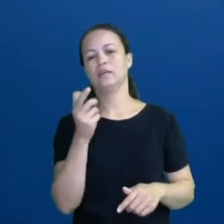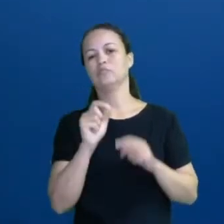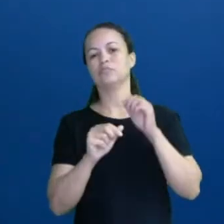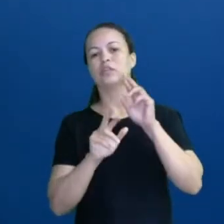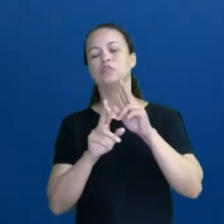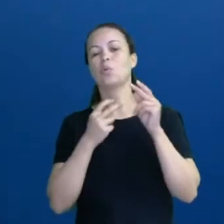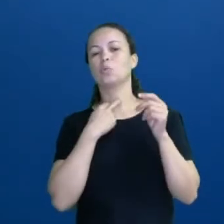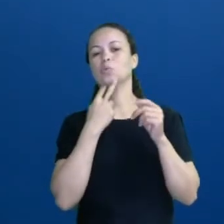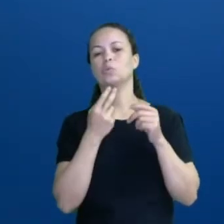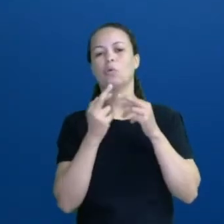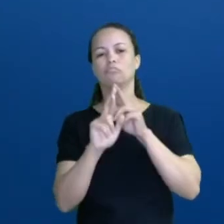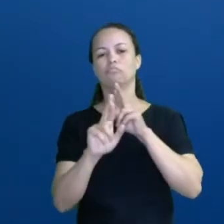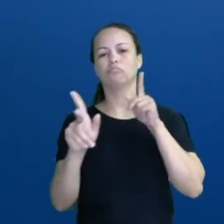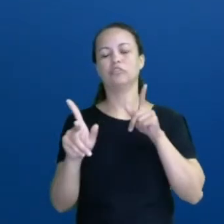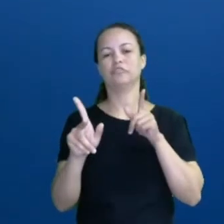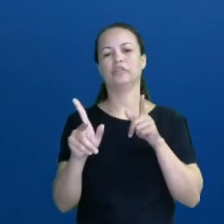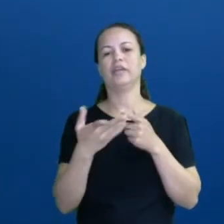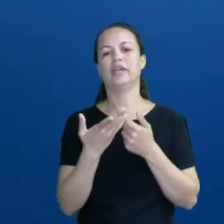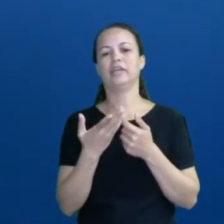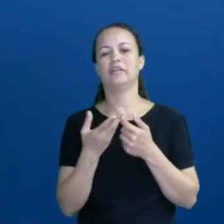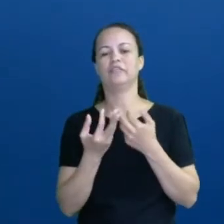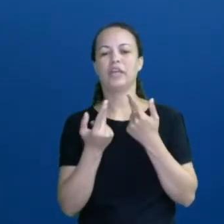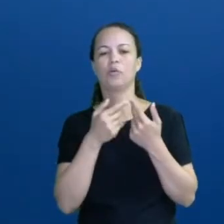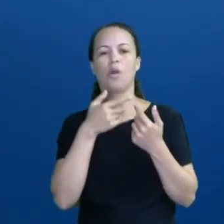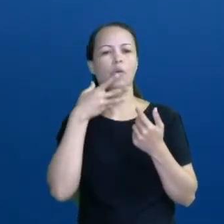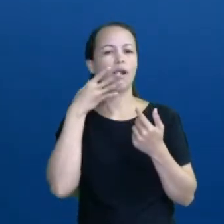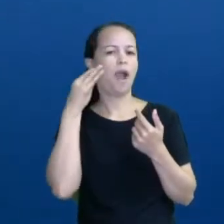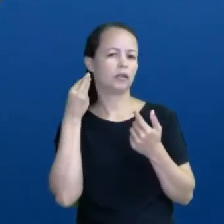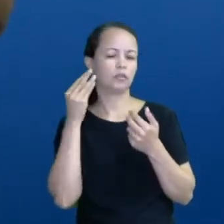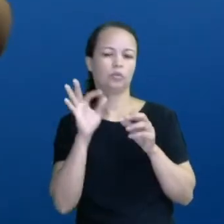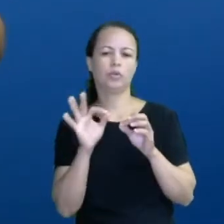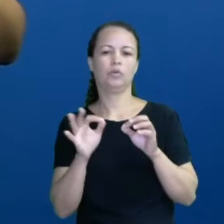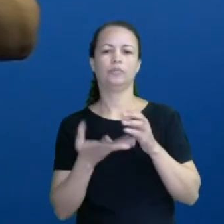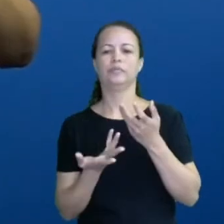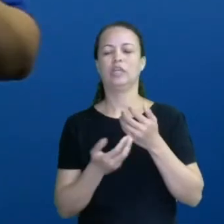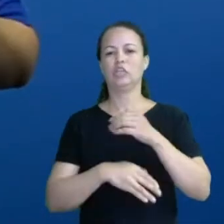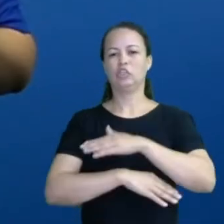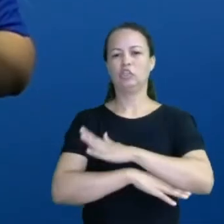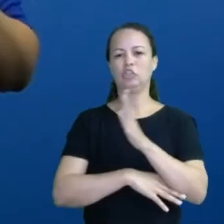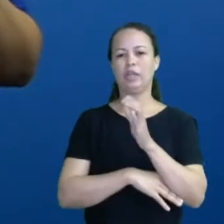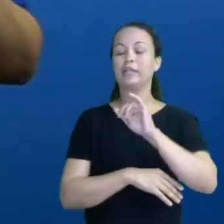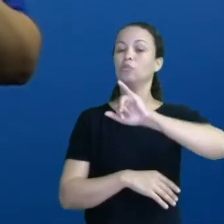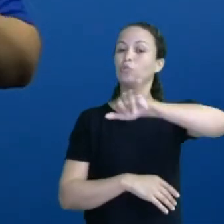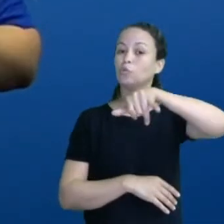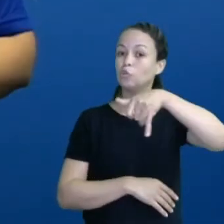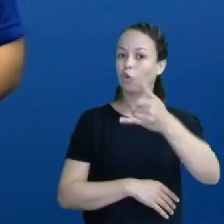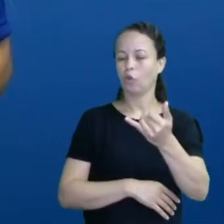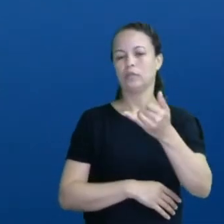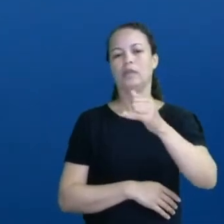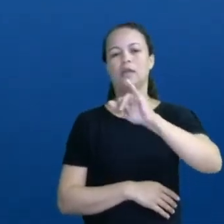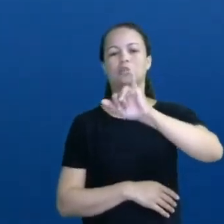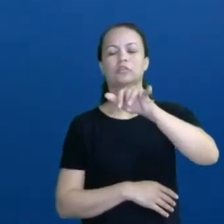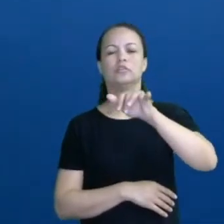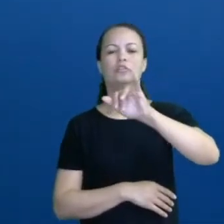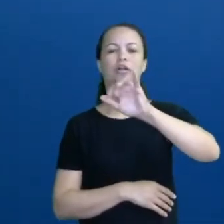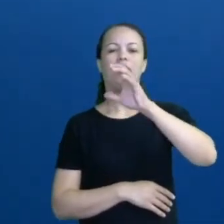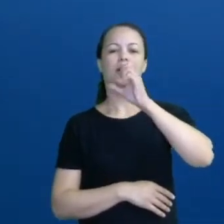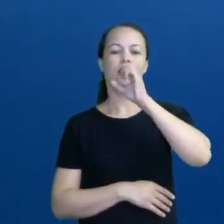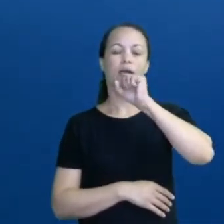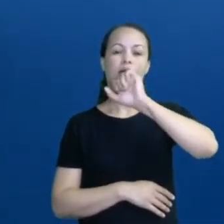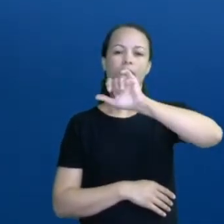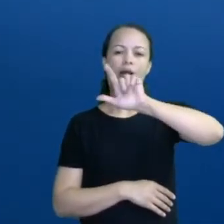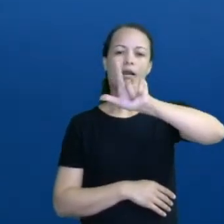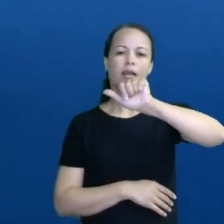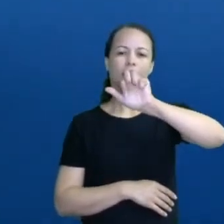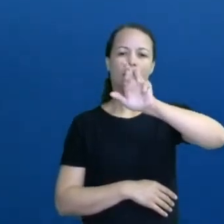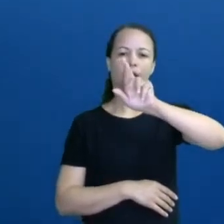no jacaré, no laranja, na janela, é J, A. Então, a gente